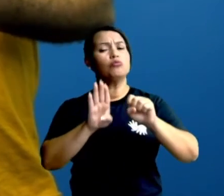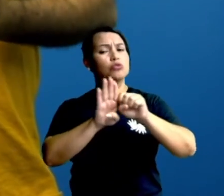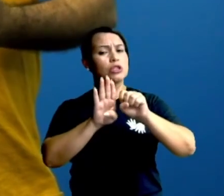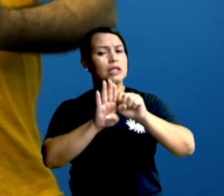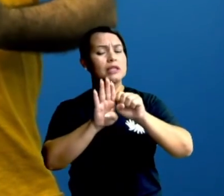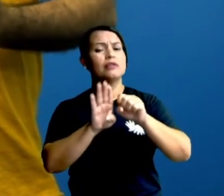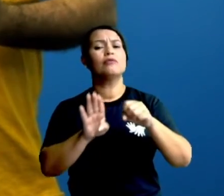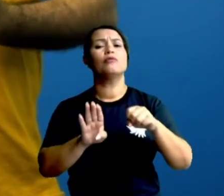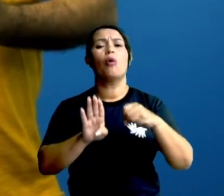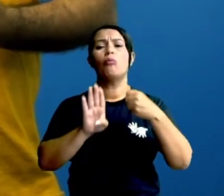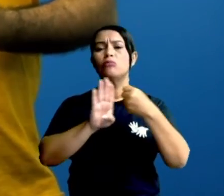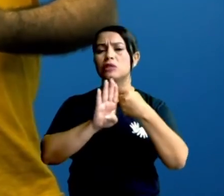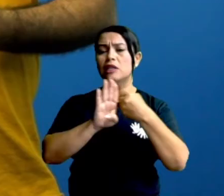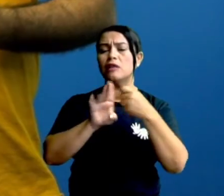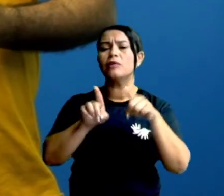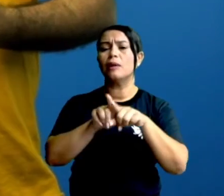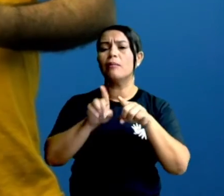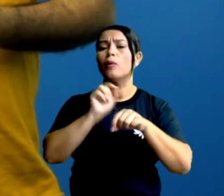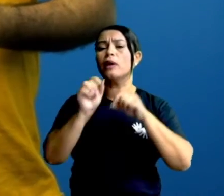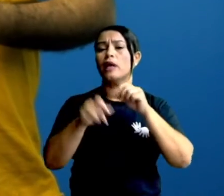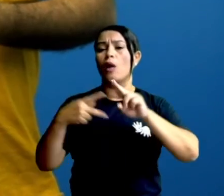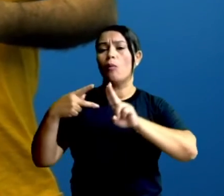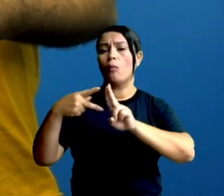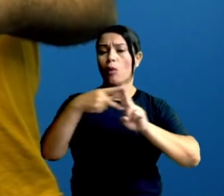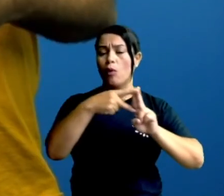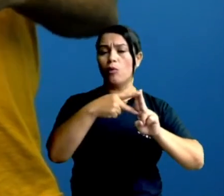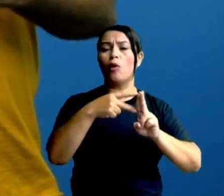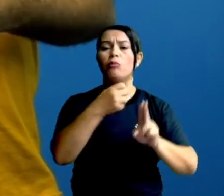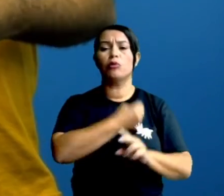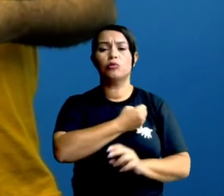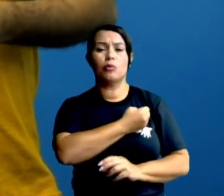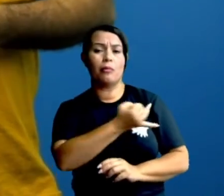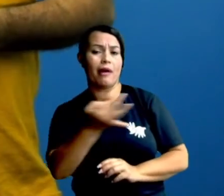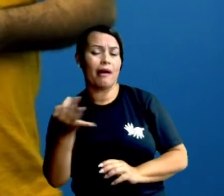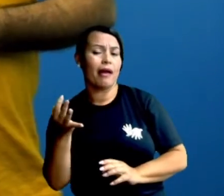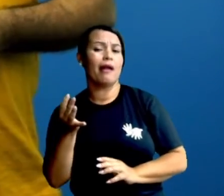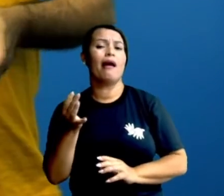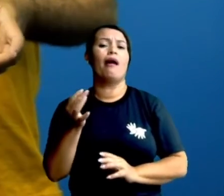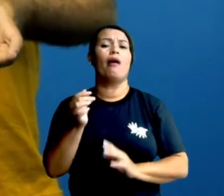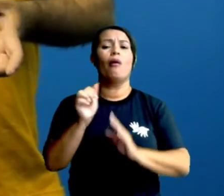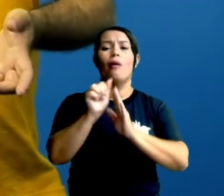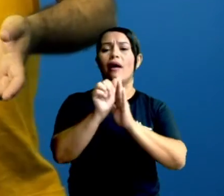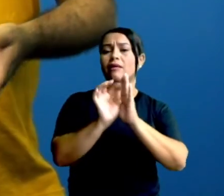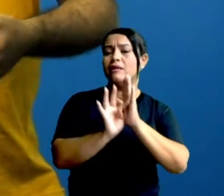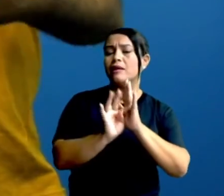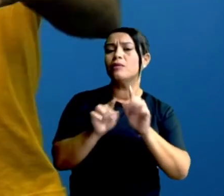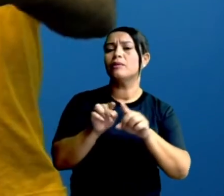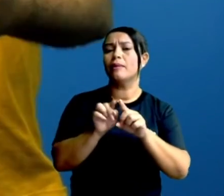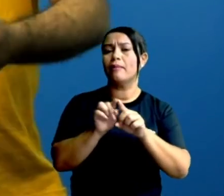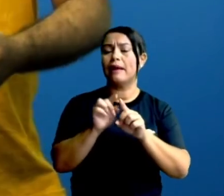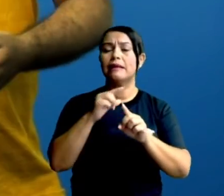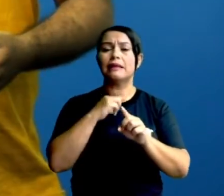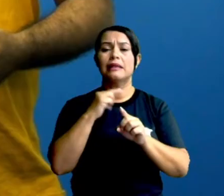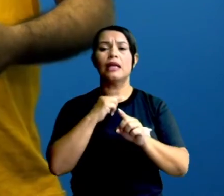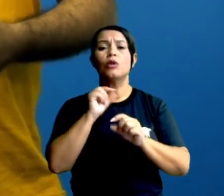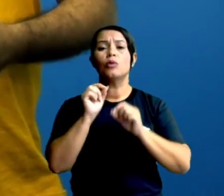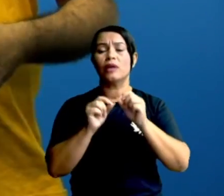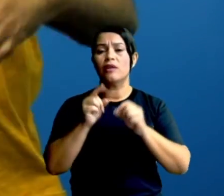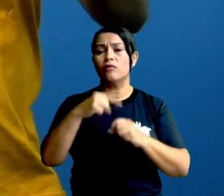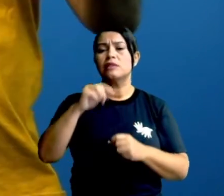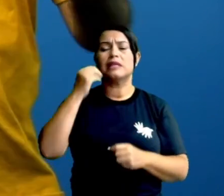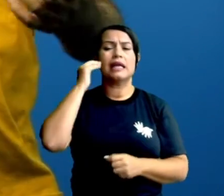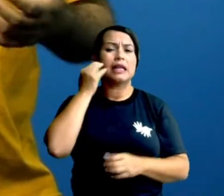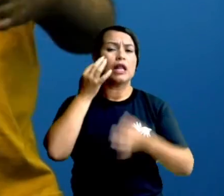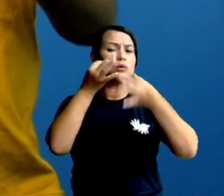o que é um pronome, o que é um numeral, o que é um artigo, etc, etc, né? Do ponto de vista sintático, é importante que você saiba o que é